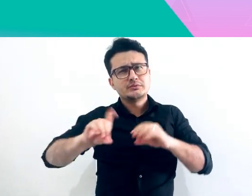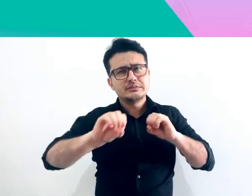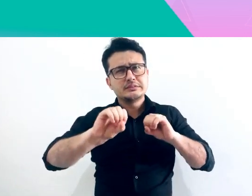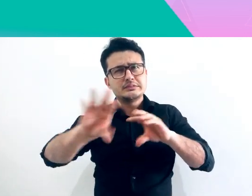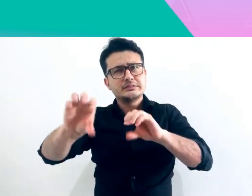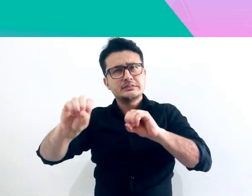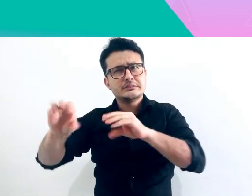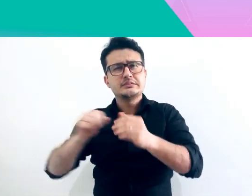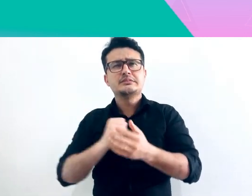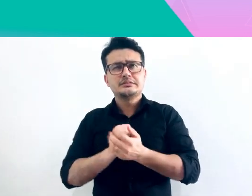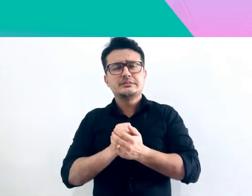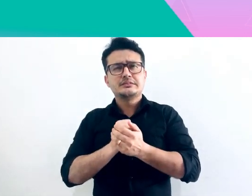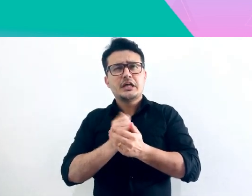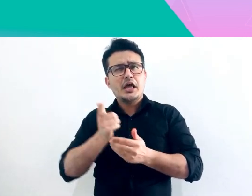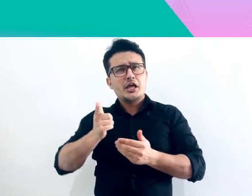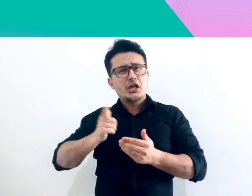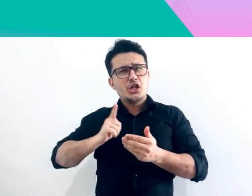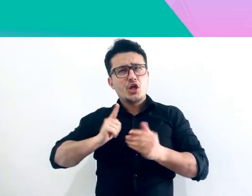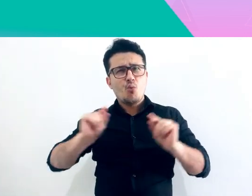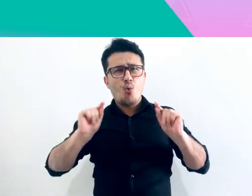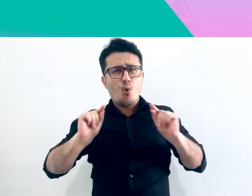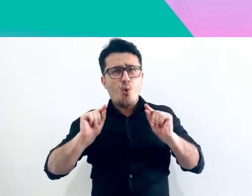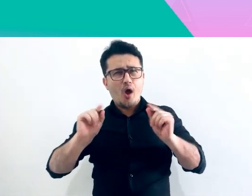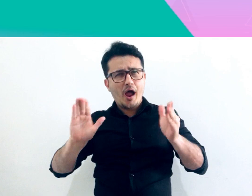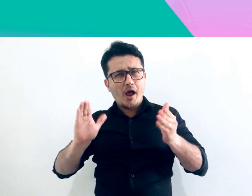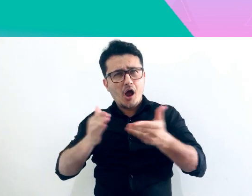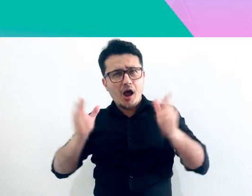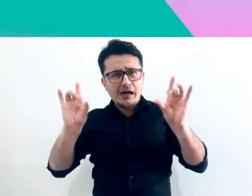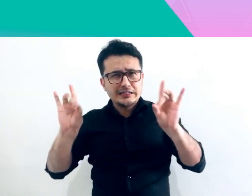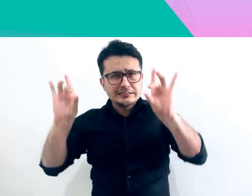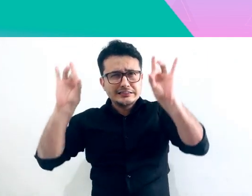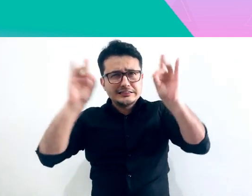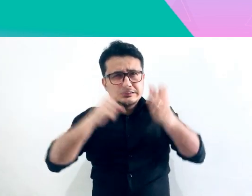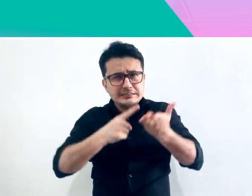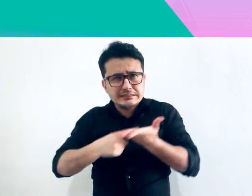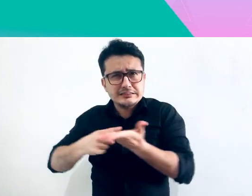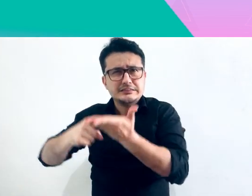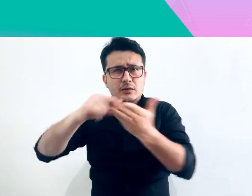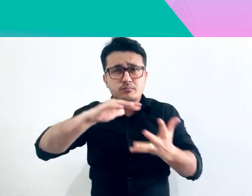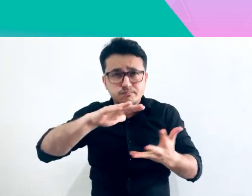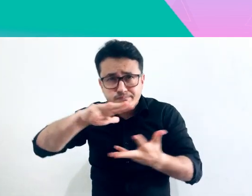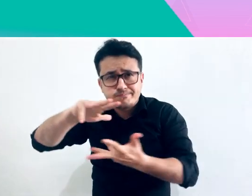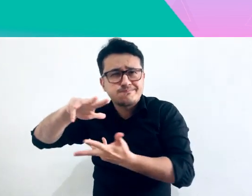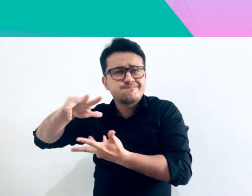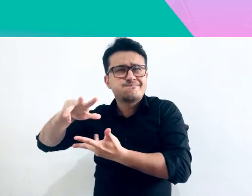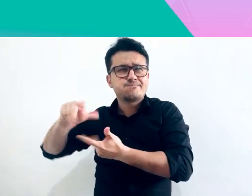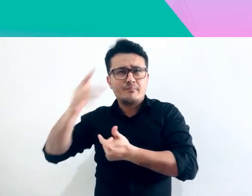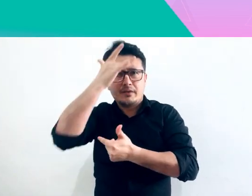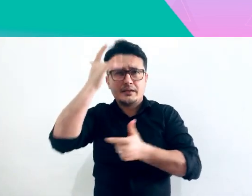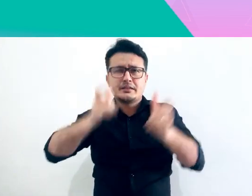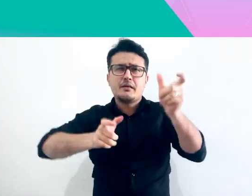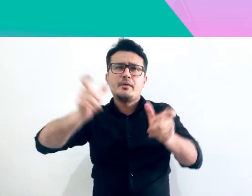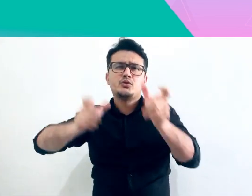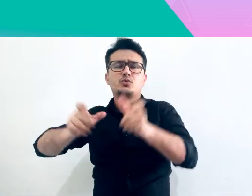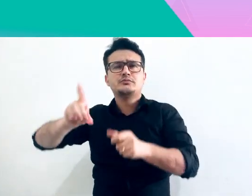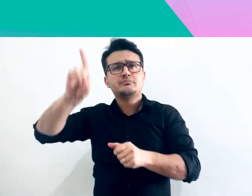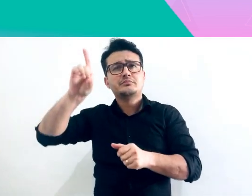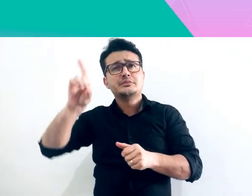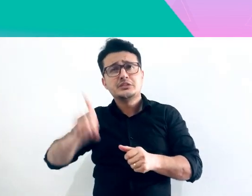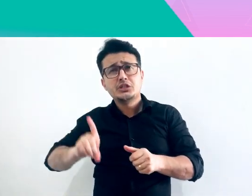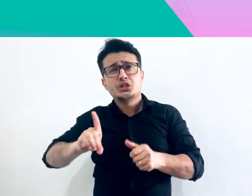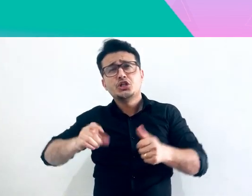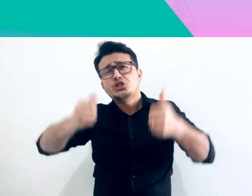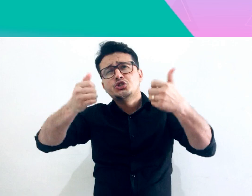educação, assimilando o fórum privilegiado da Convenção Internacional do Direito das Pessoas com Deficiência, que